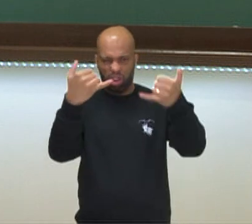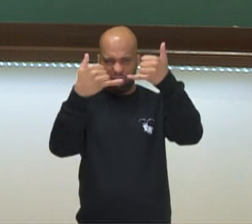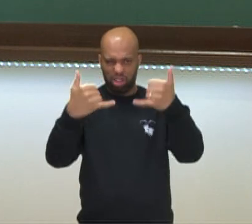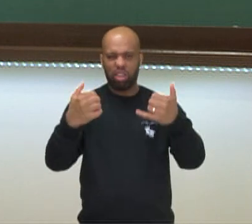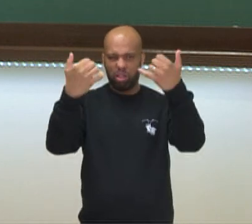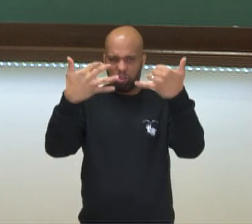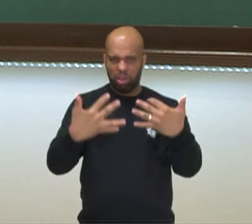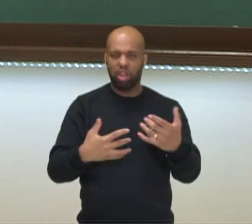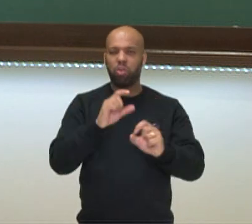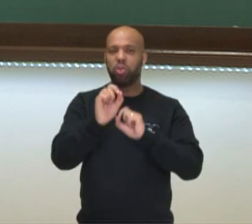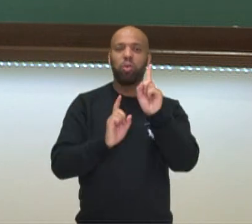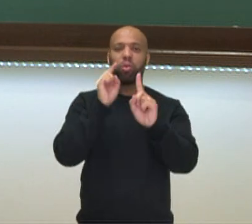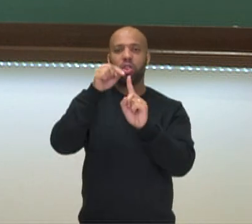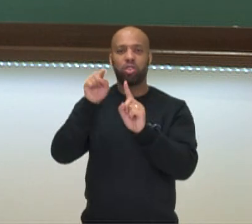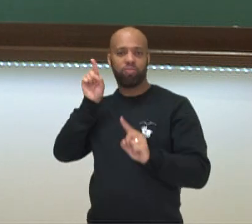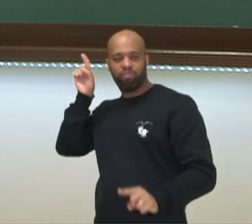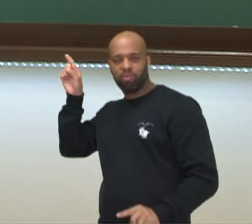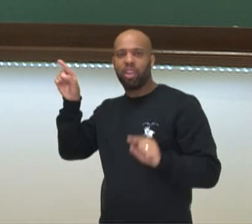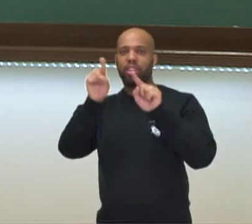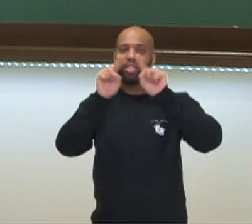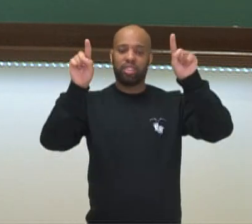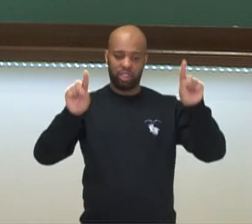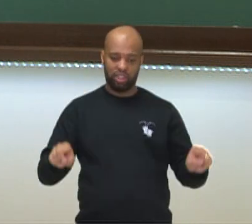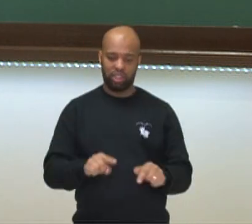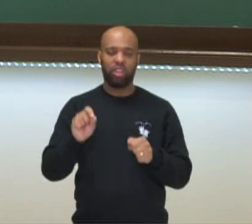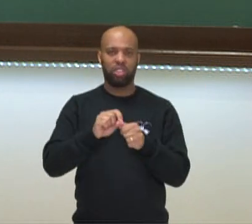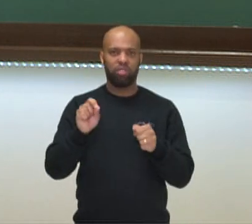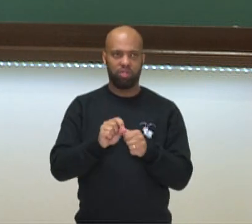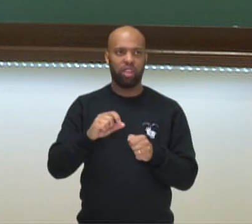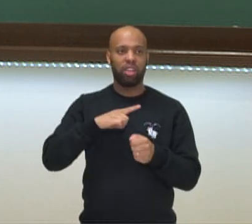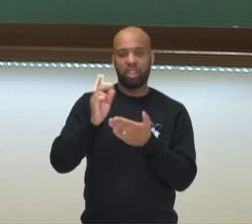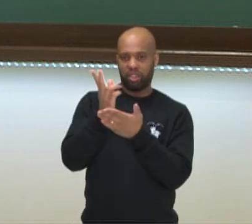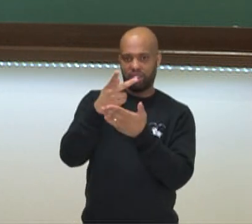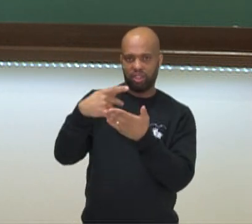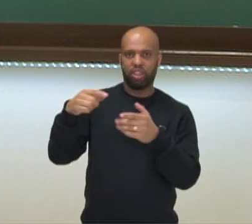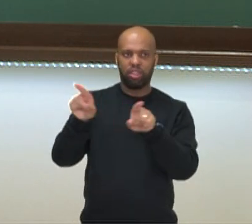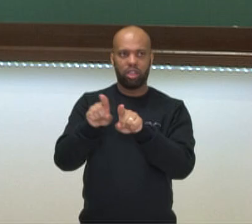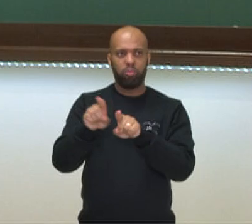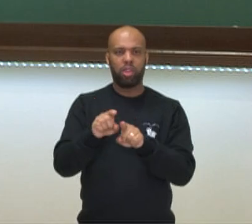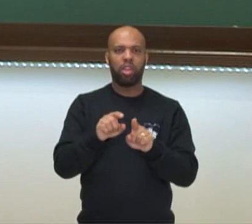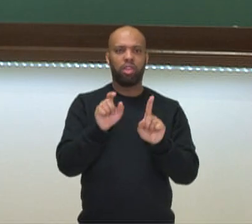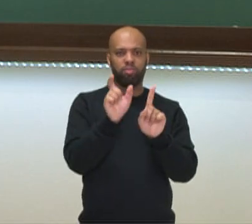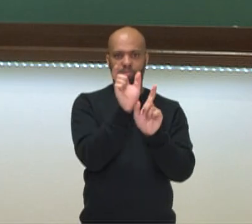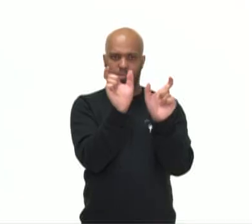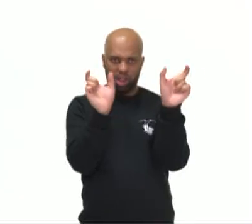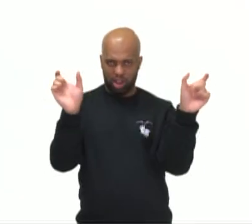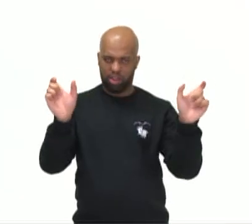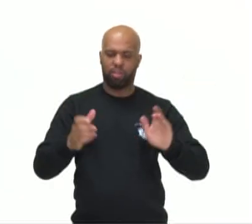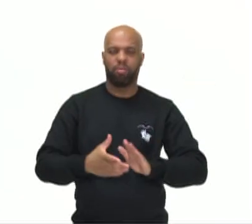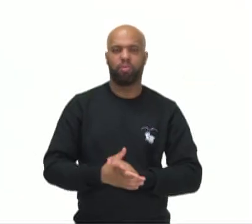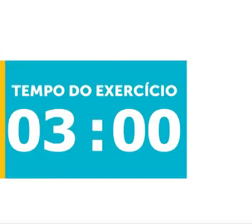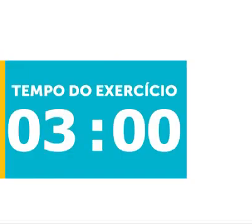seria a finalidade de se elaborar uma charge com esses desenhos e com essas palavras.